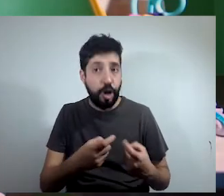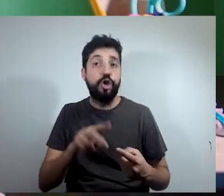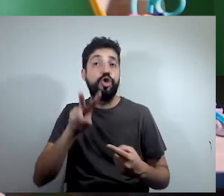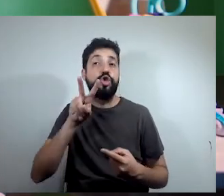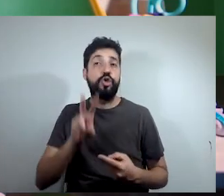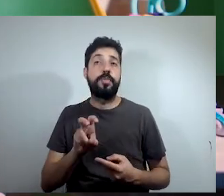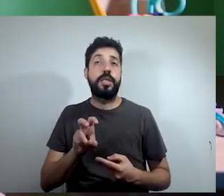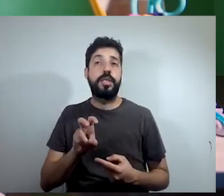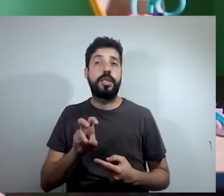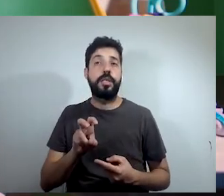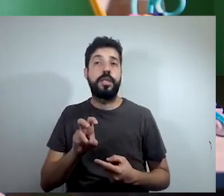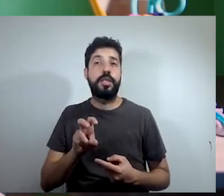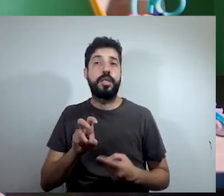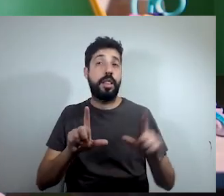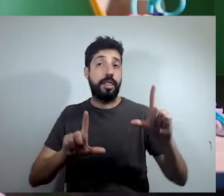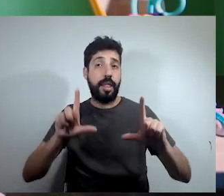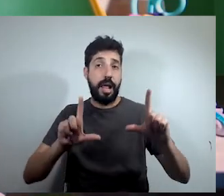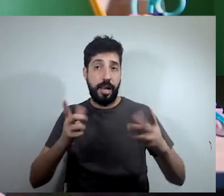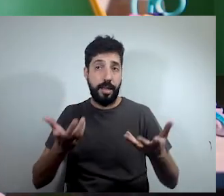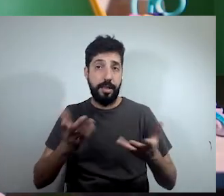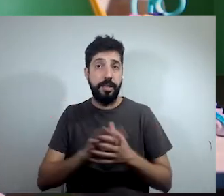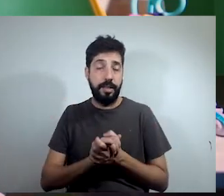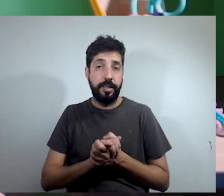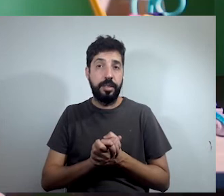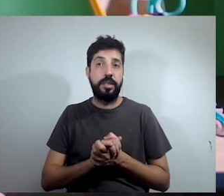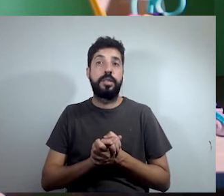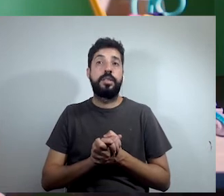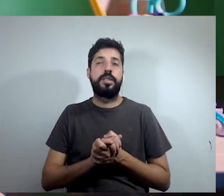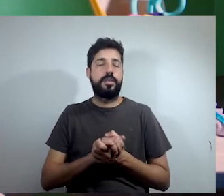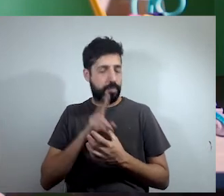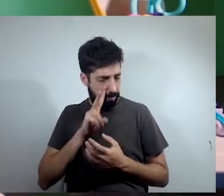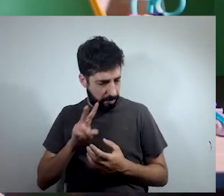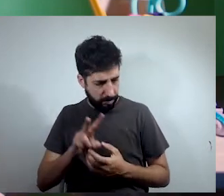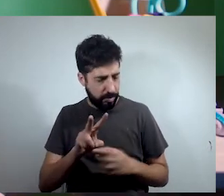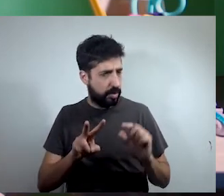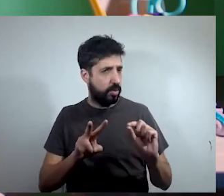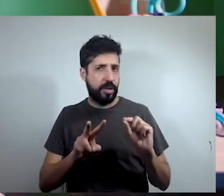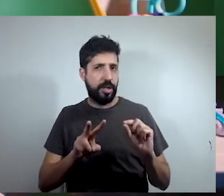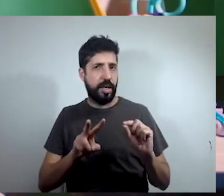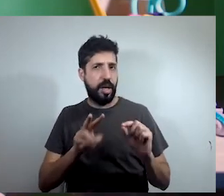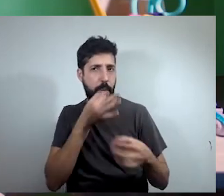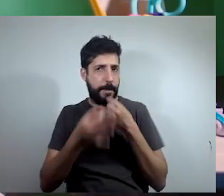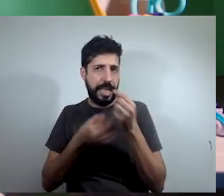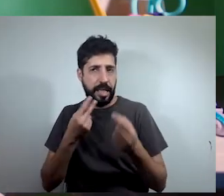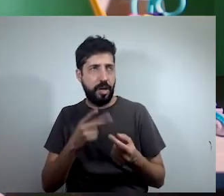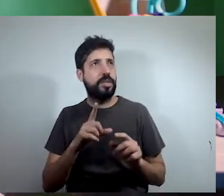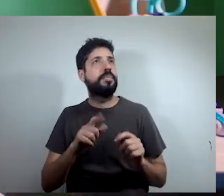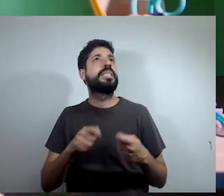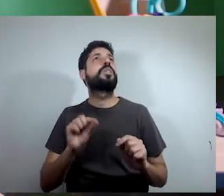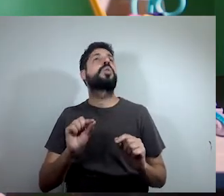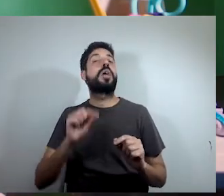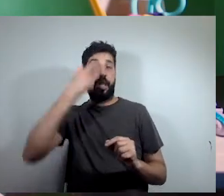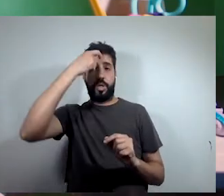sobre as telas. Então, um olhar crítico é ter consciência